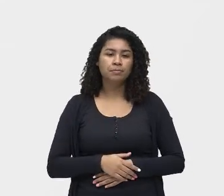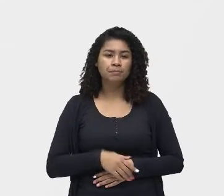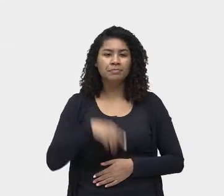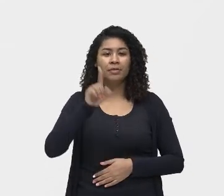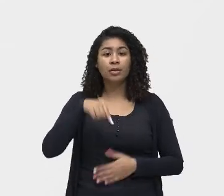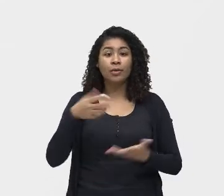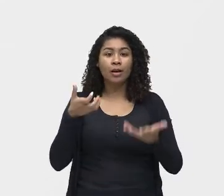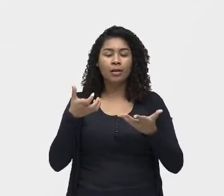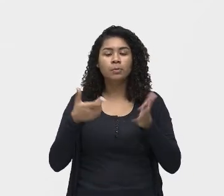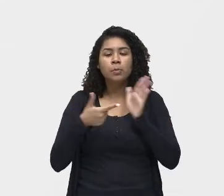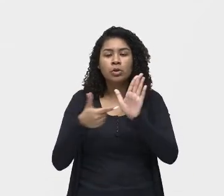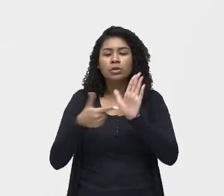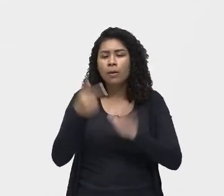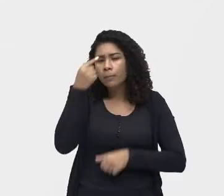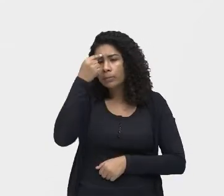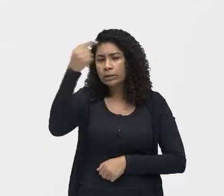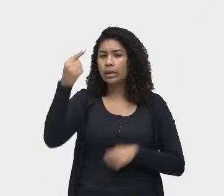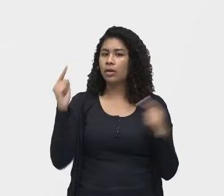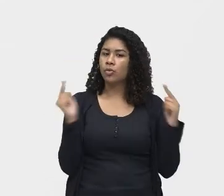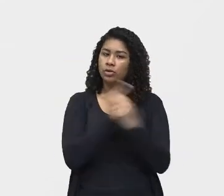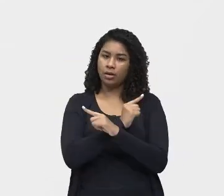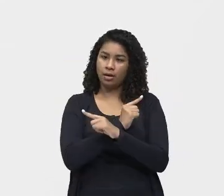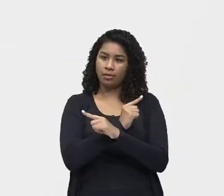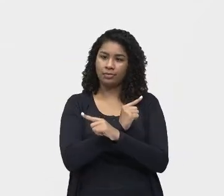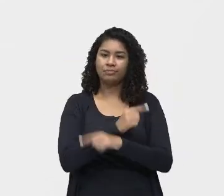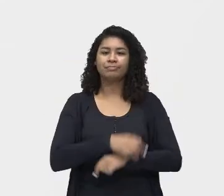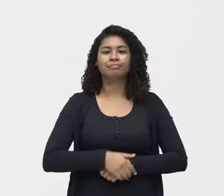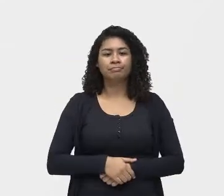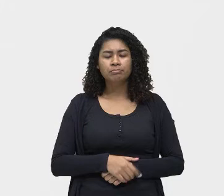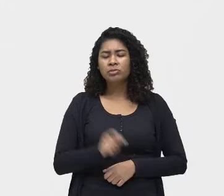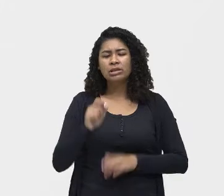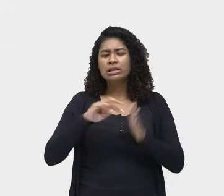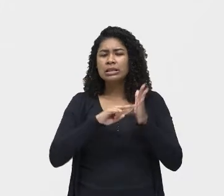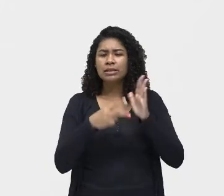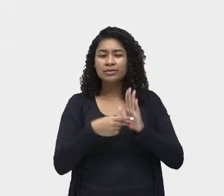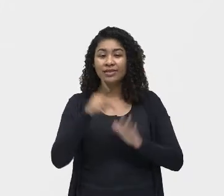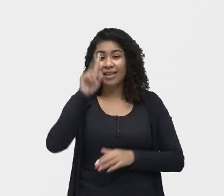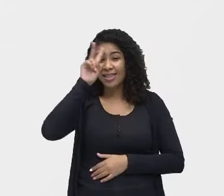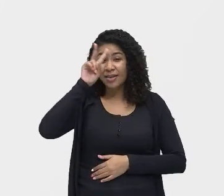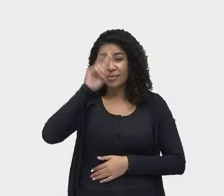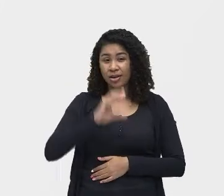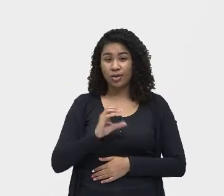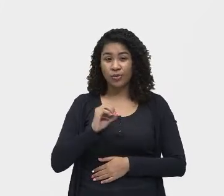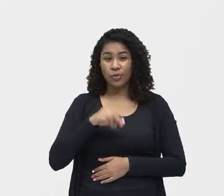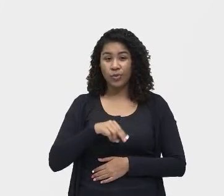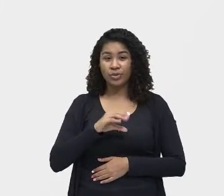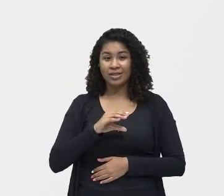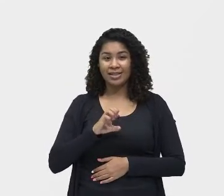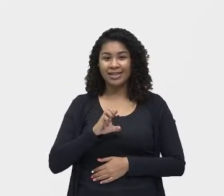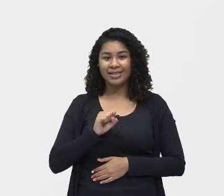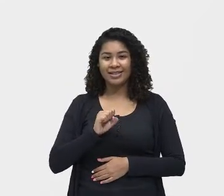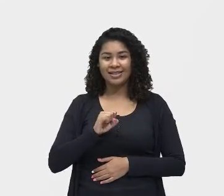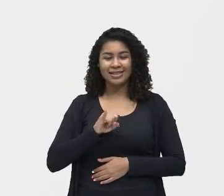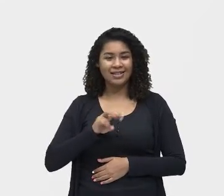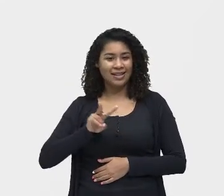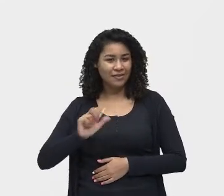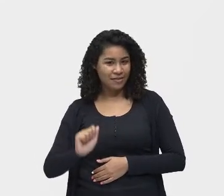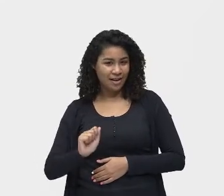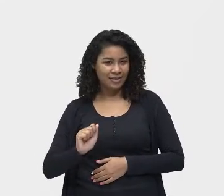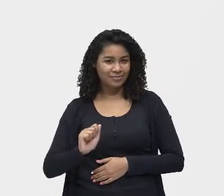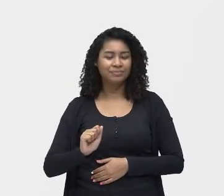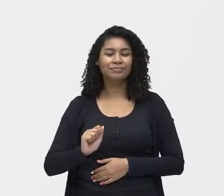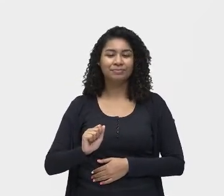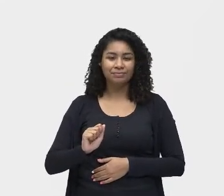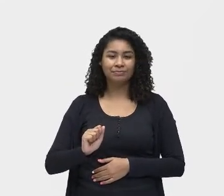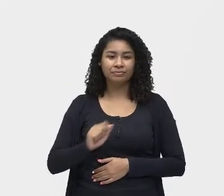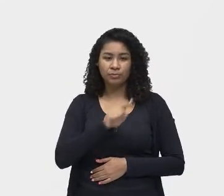um fato contrário. O que é um fato contrário, professor? É a concessiva. Uma delas apresenta um fato